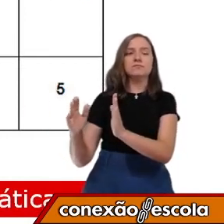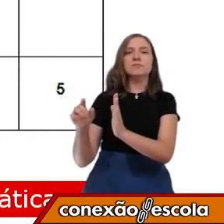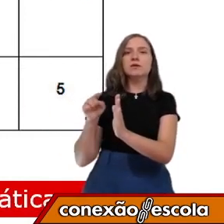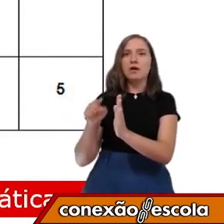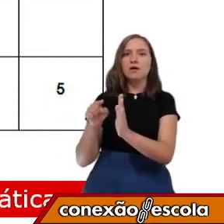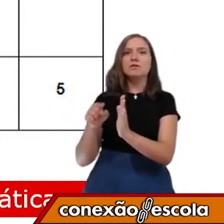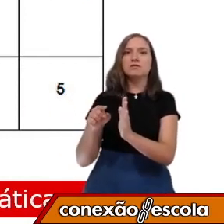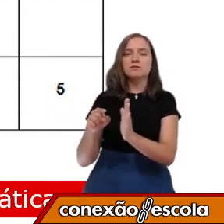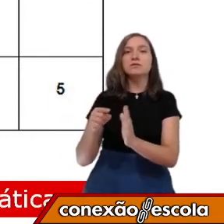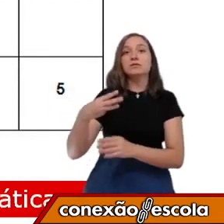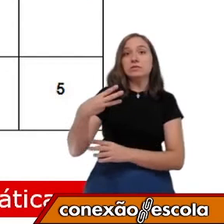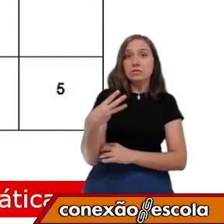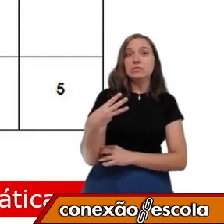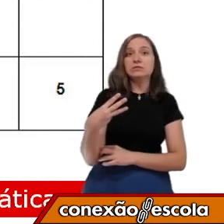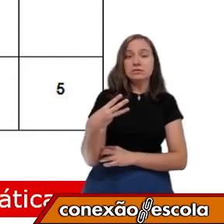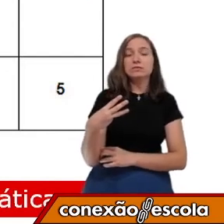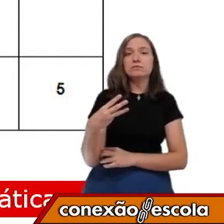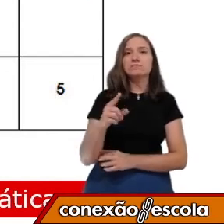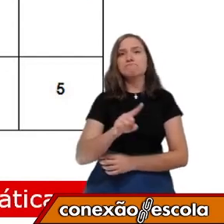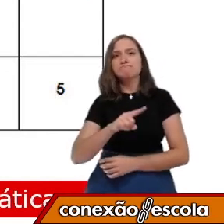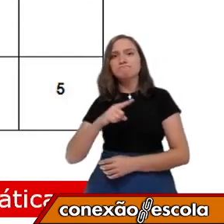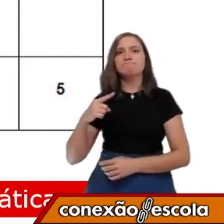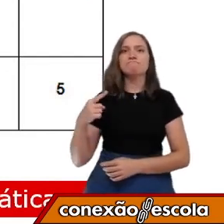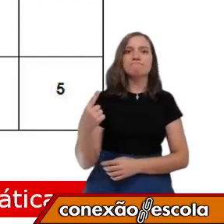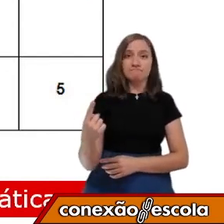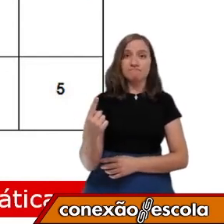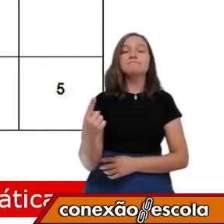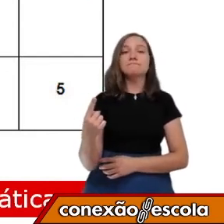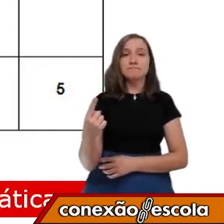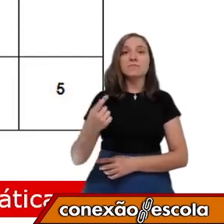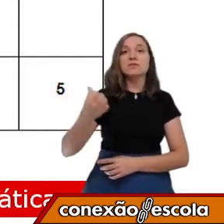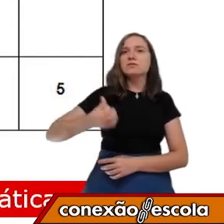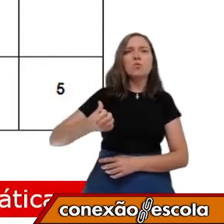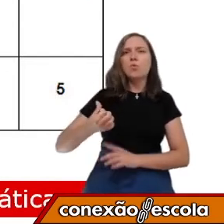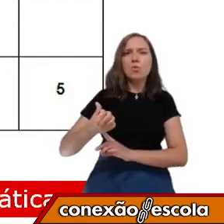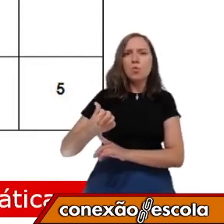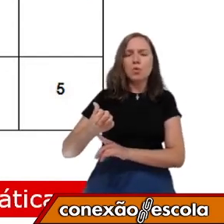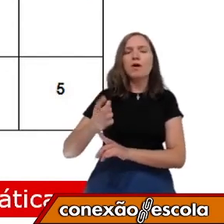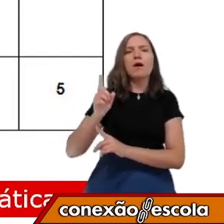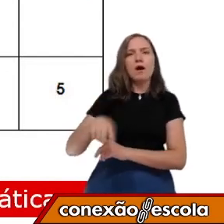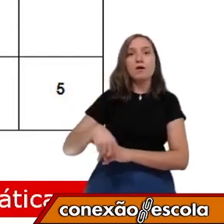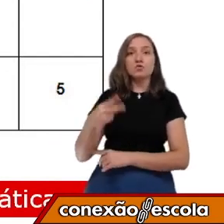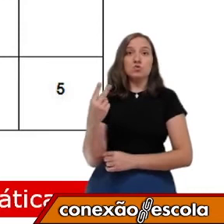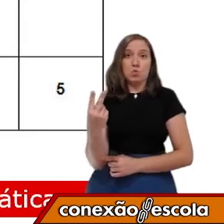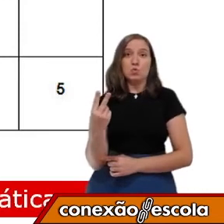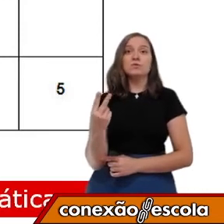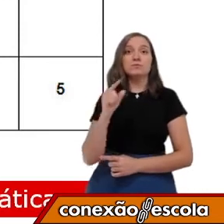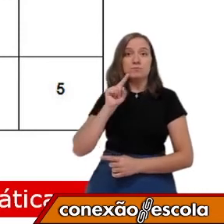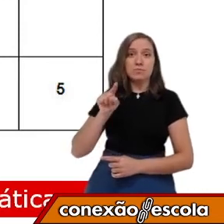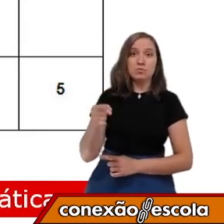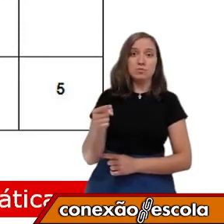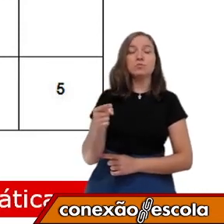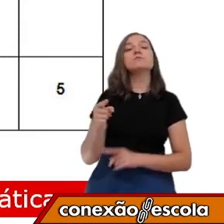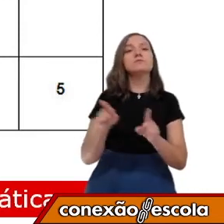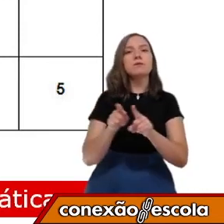de milhar, 3. Nós temos a sexta ordem, ocupada pela centena de milhar, 2. E, por fim,